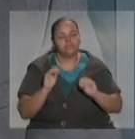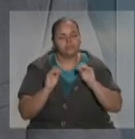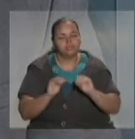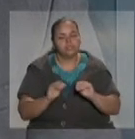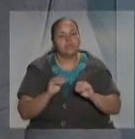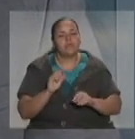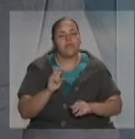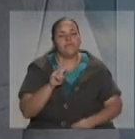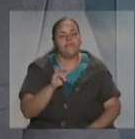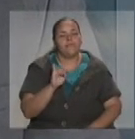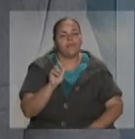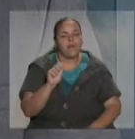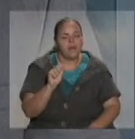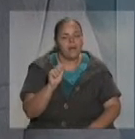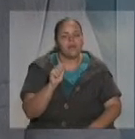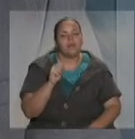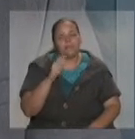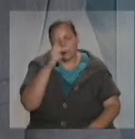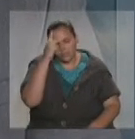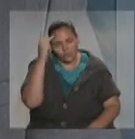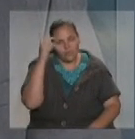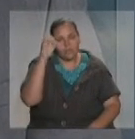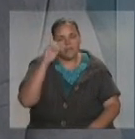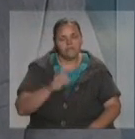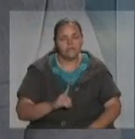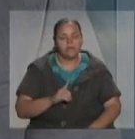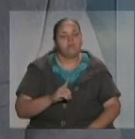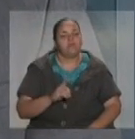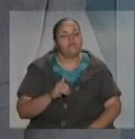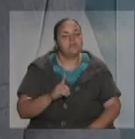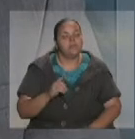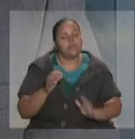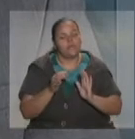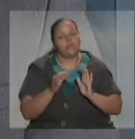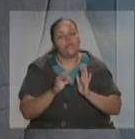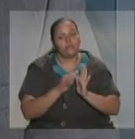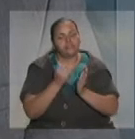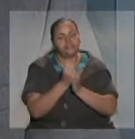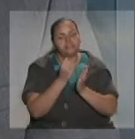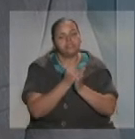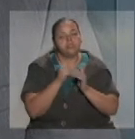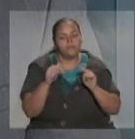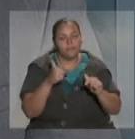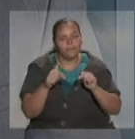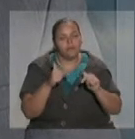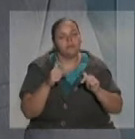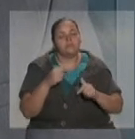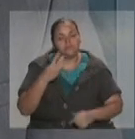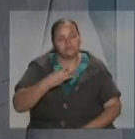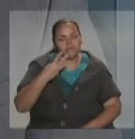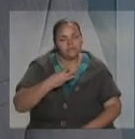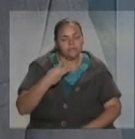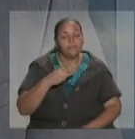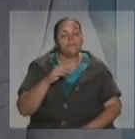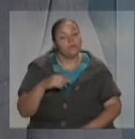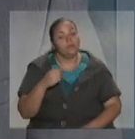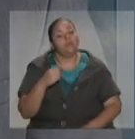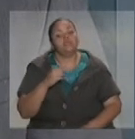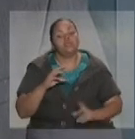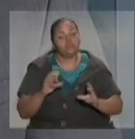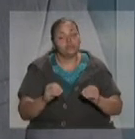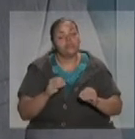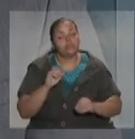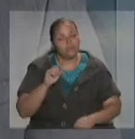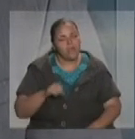já implementamos a reserva de vaga para a pessoa com deficiência nos nossos contratos de terceirização. Então, todas essas medidas